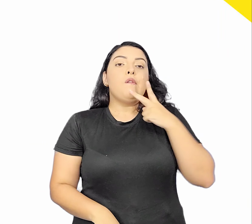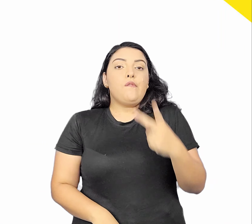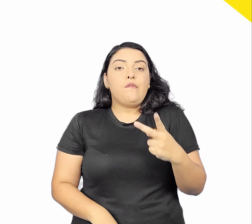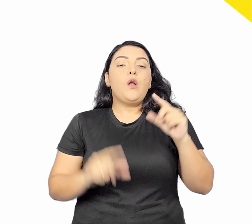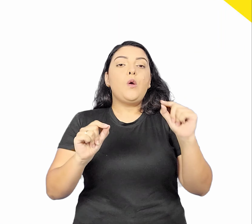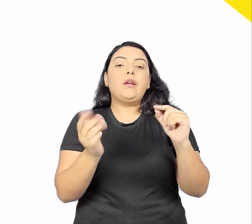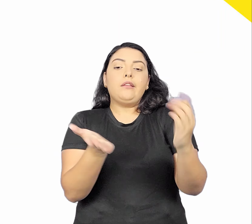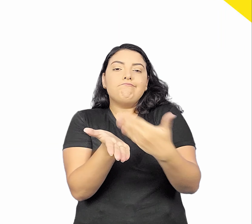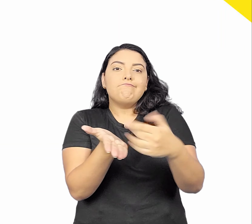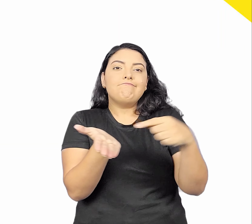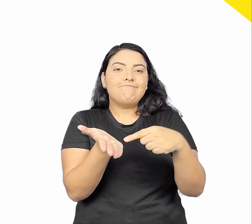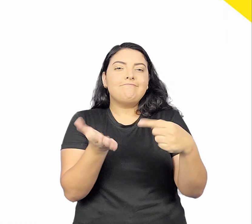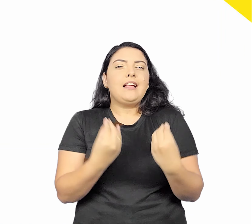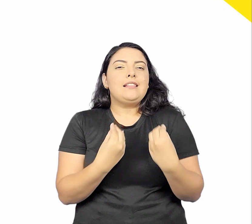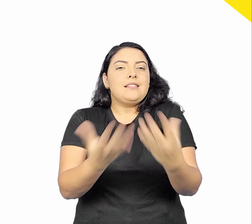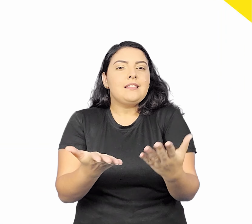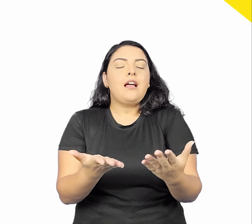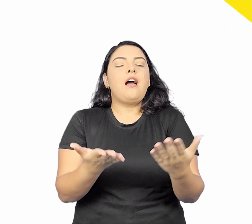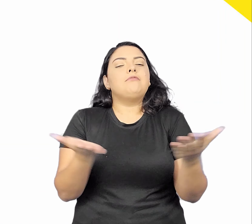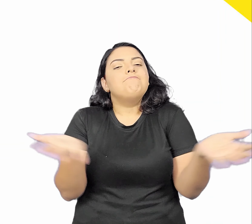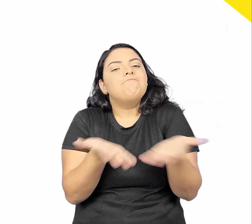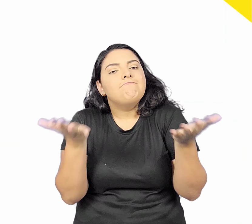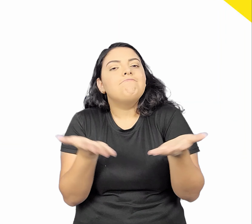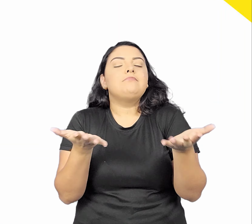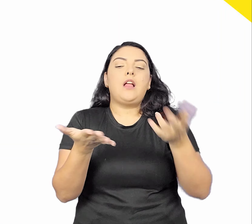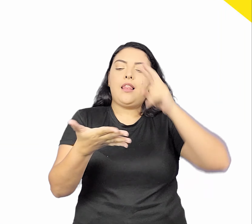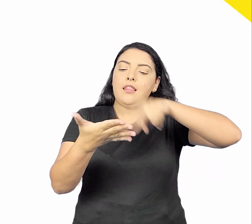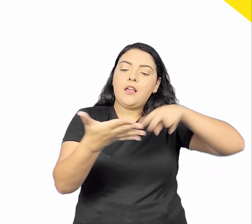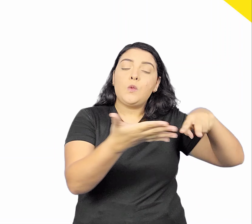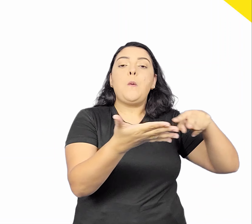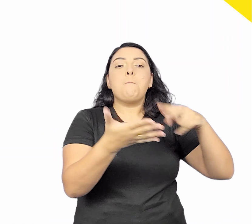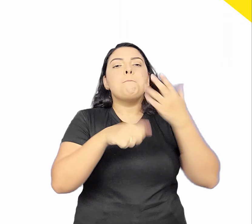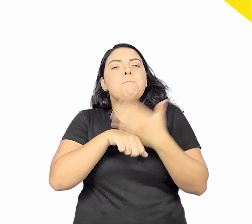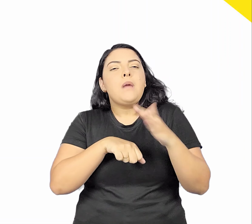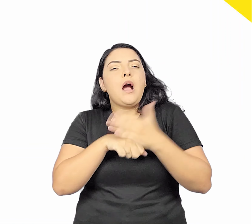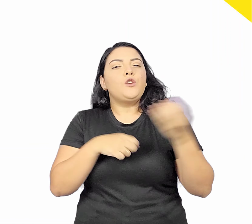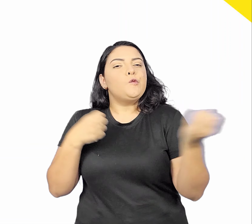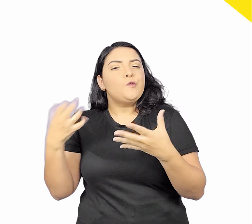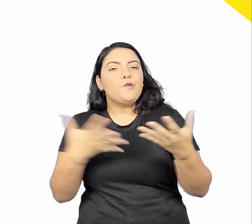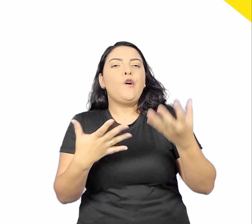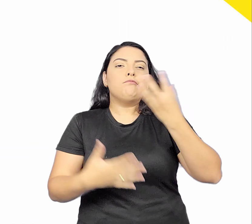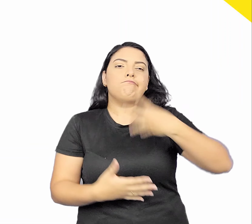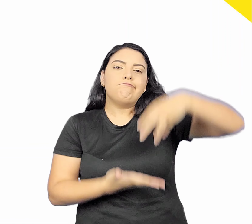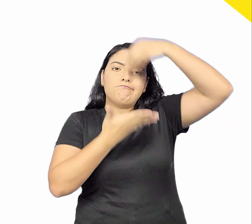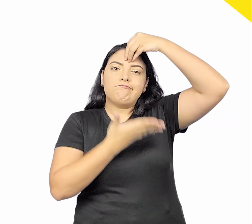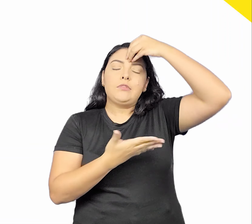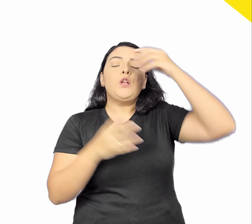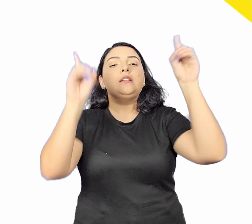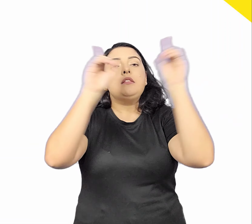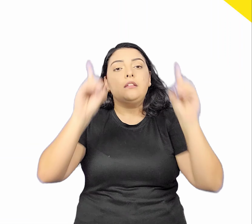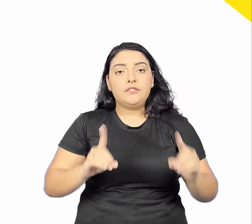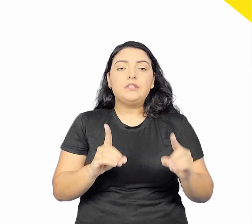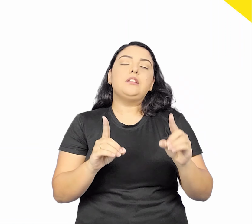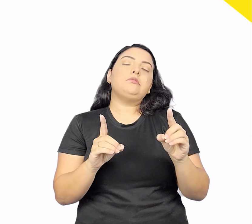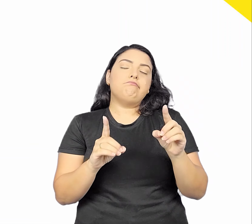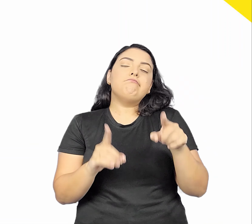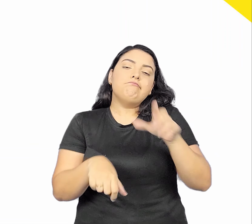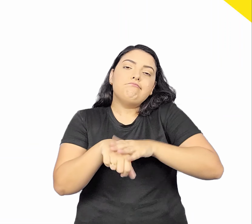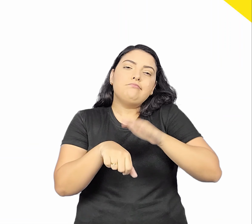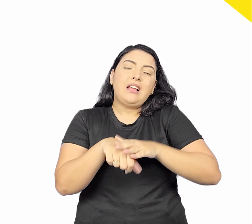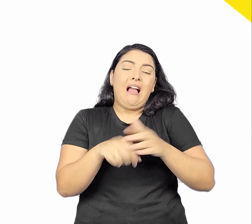João Paulo Lima, destaca que a cartilha promove a todos os leitores e leituras Novas práticas e discursos sobre a